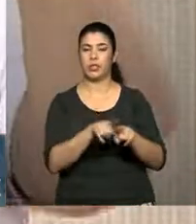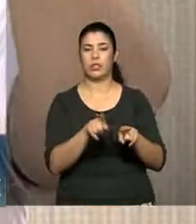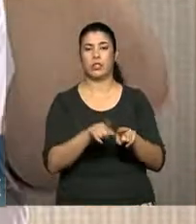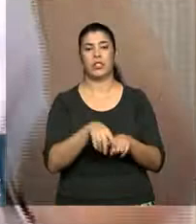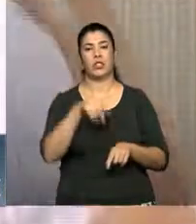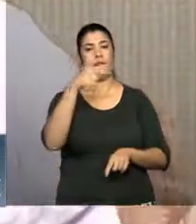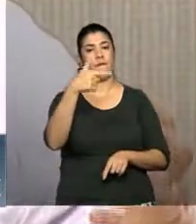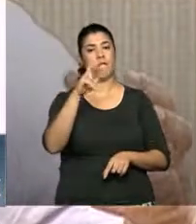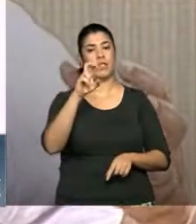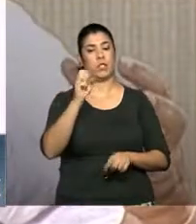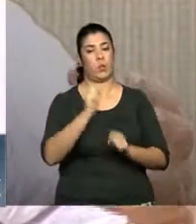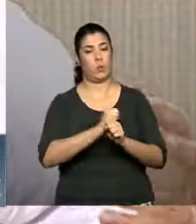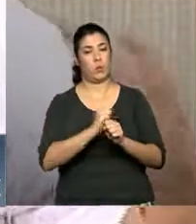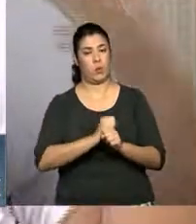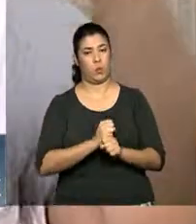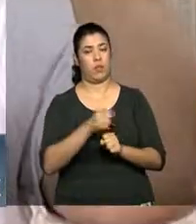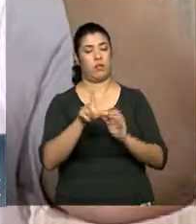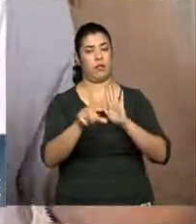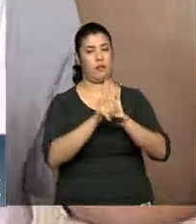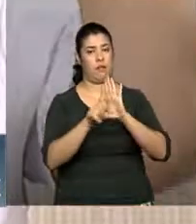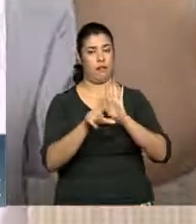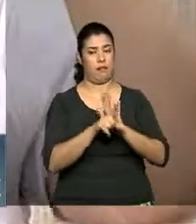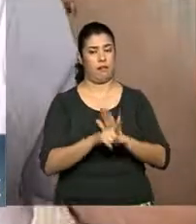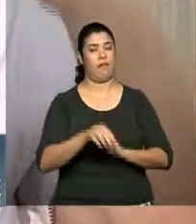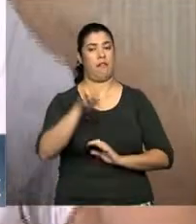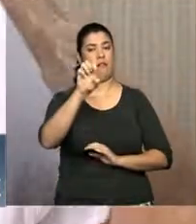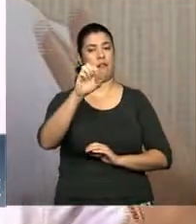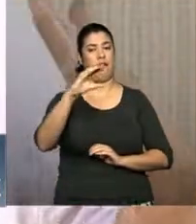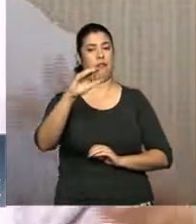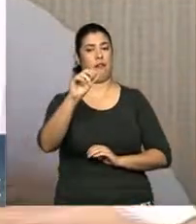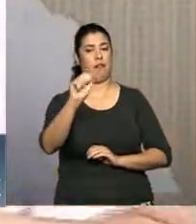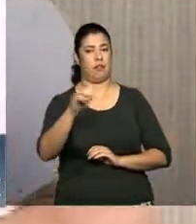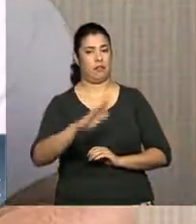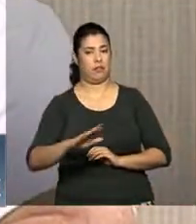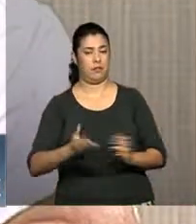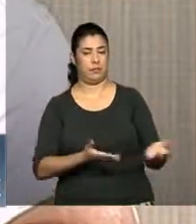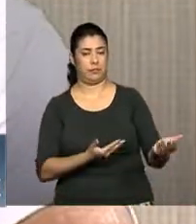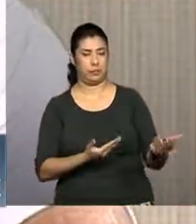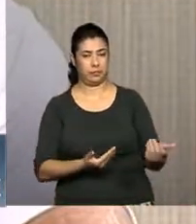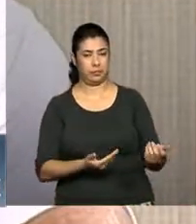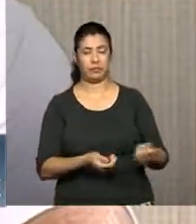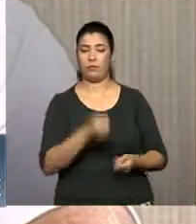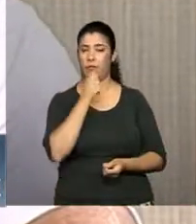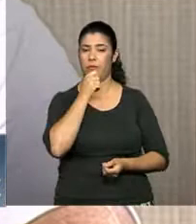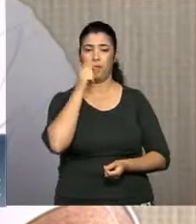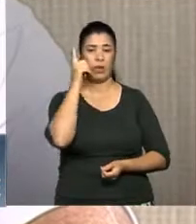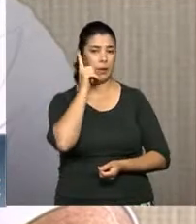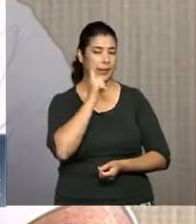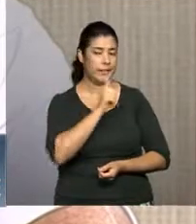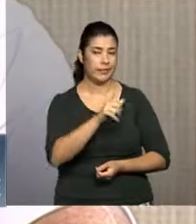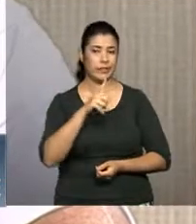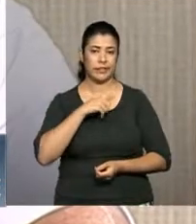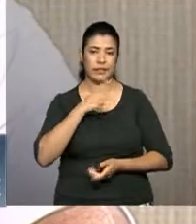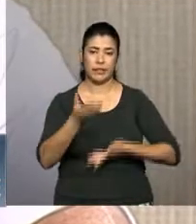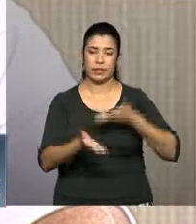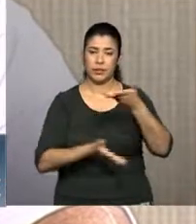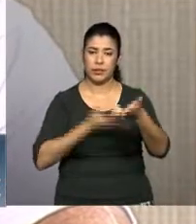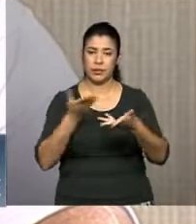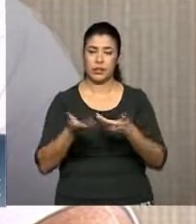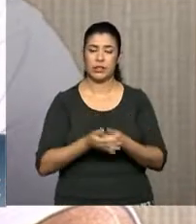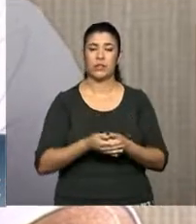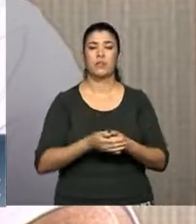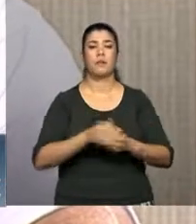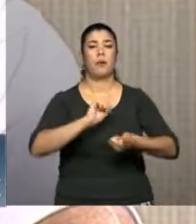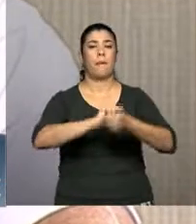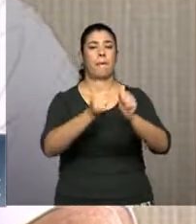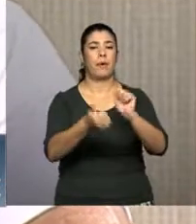estruturante de dar todas as condições para que ele seja amplamente aplicado e